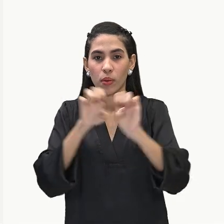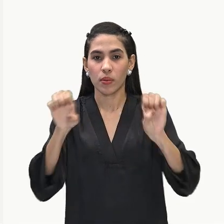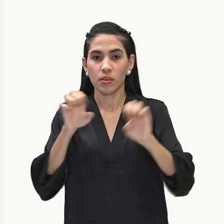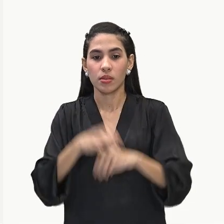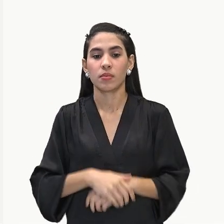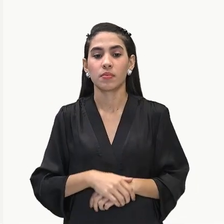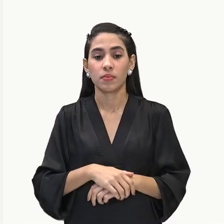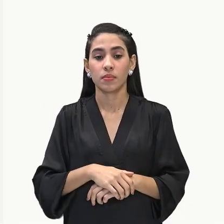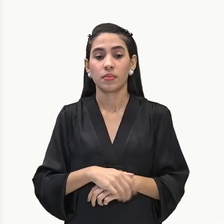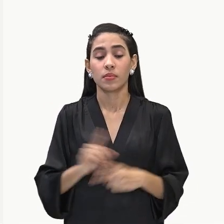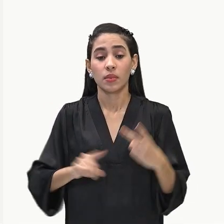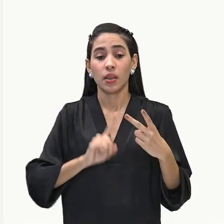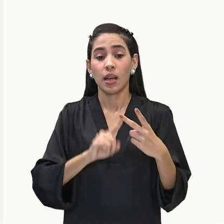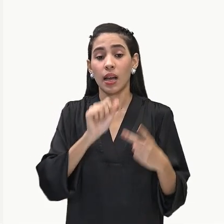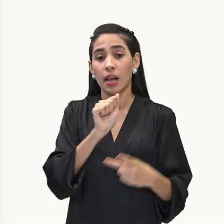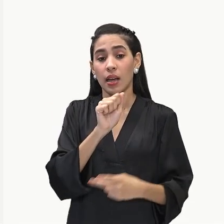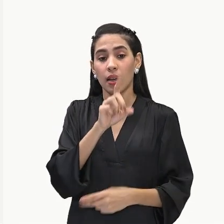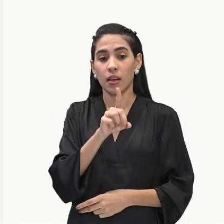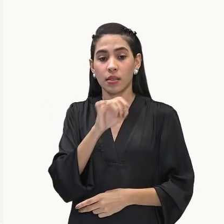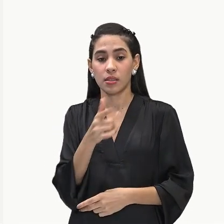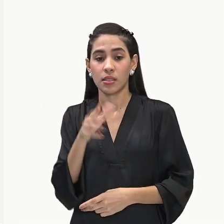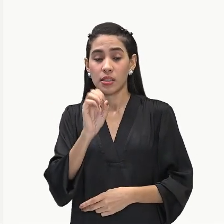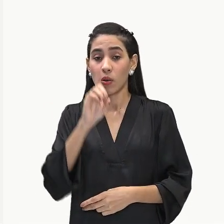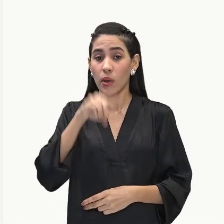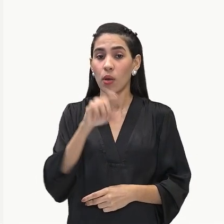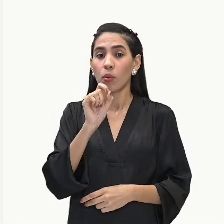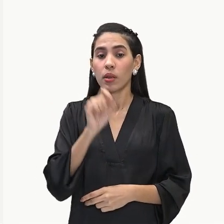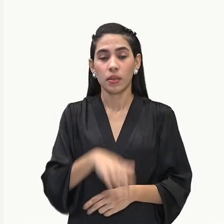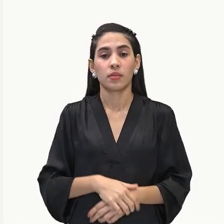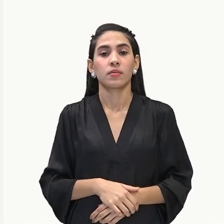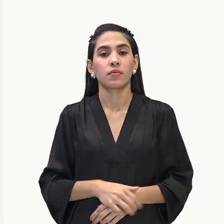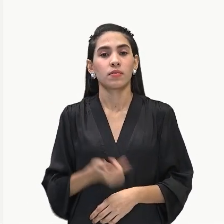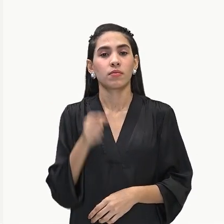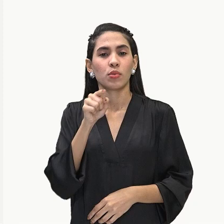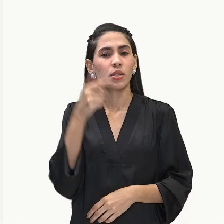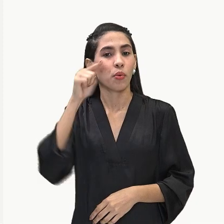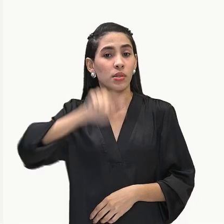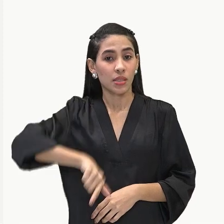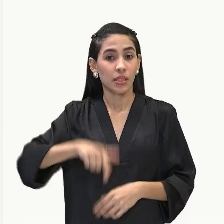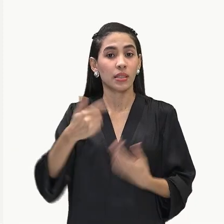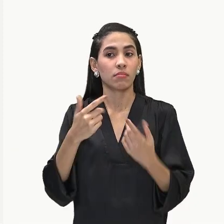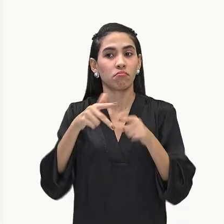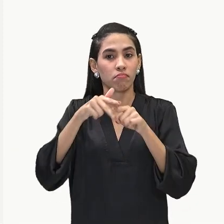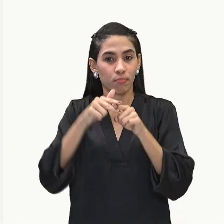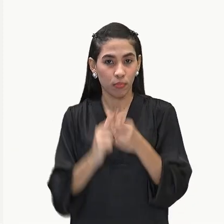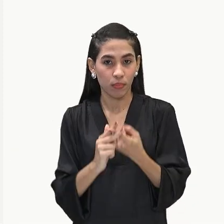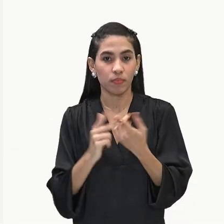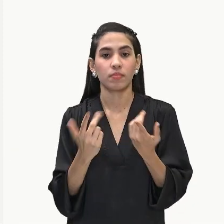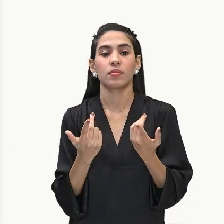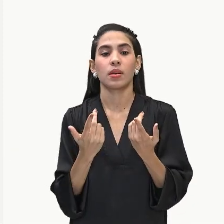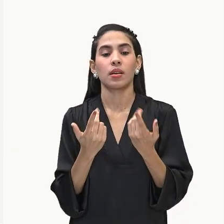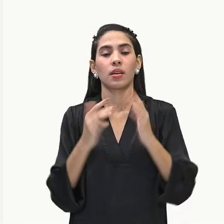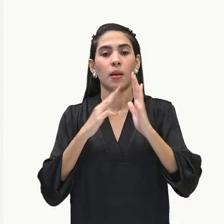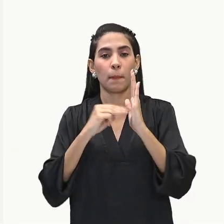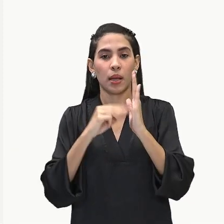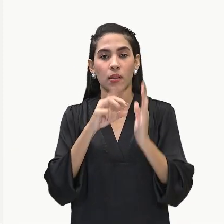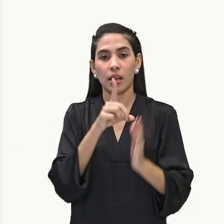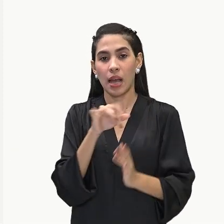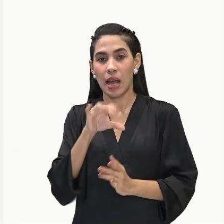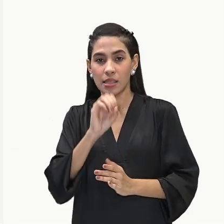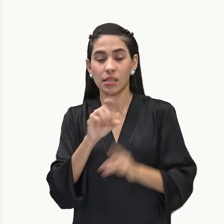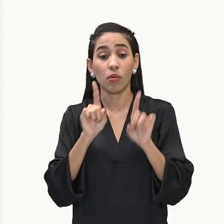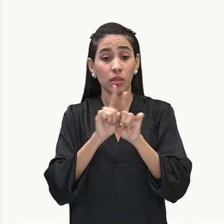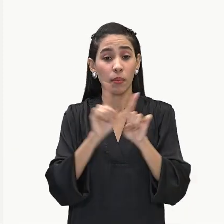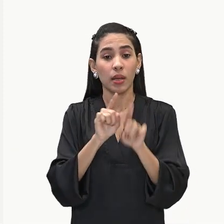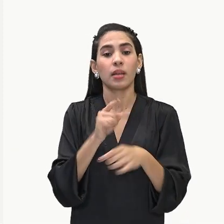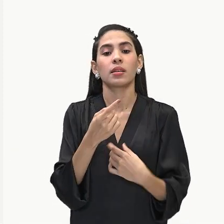método da adição nada mais é do que um modo de resolvê-lo. Então, o método da adição, também conhecido como método